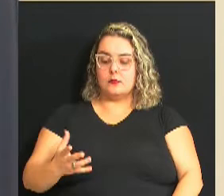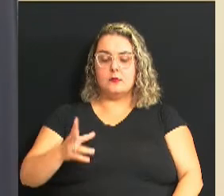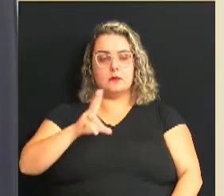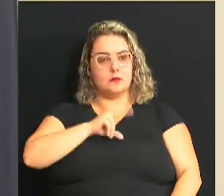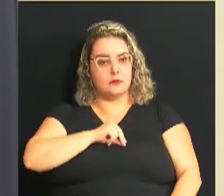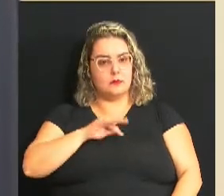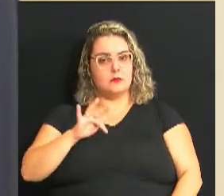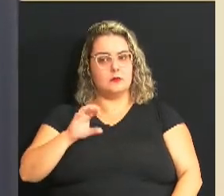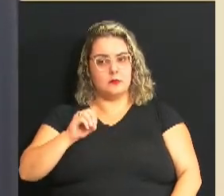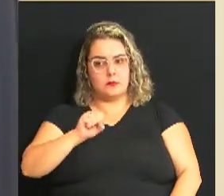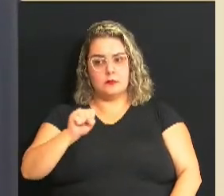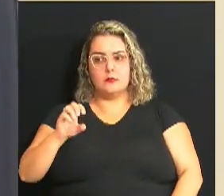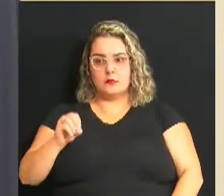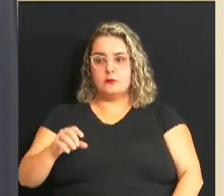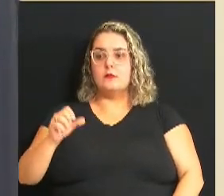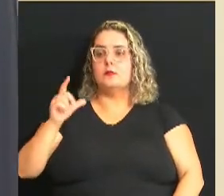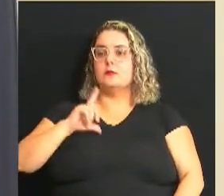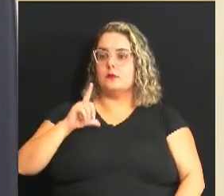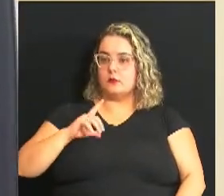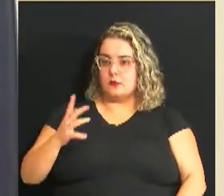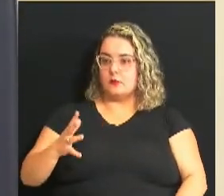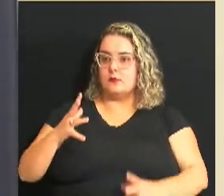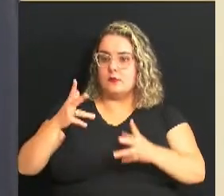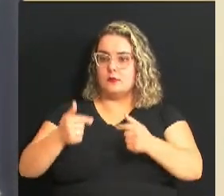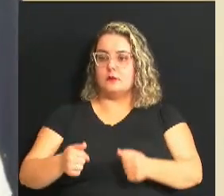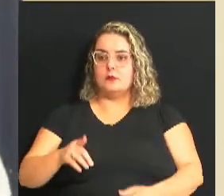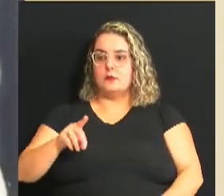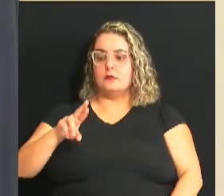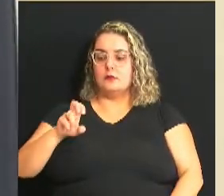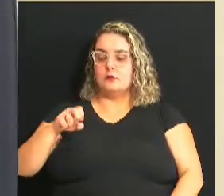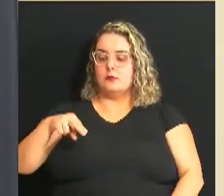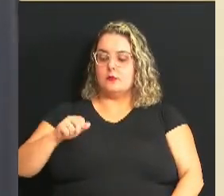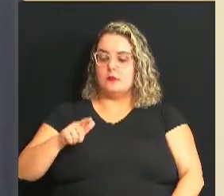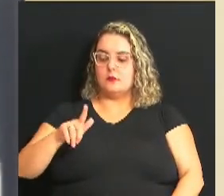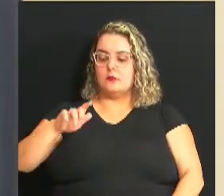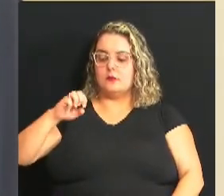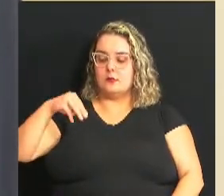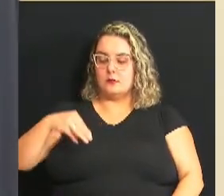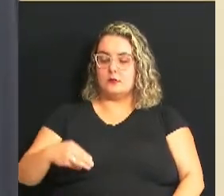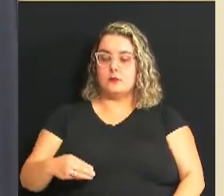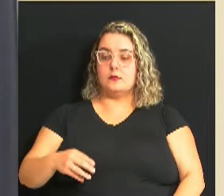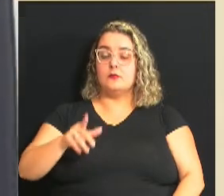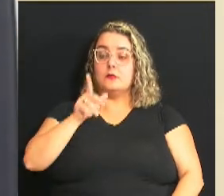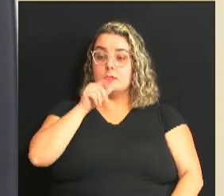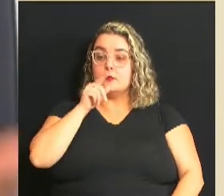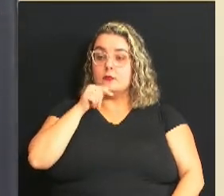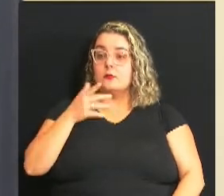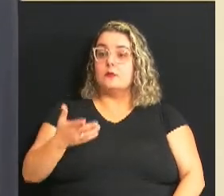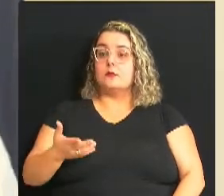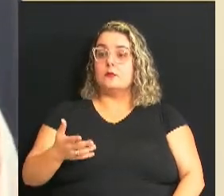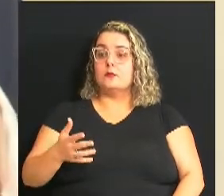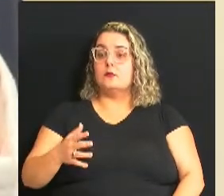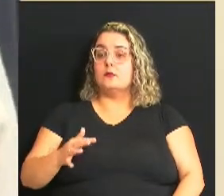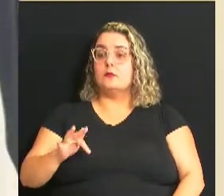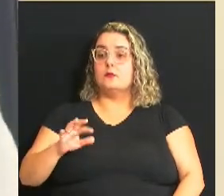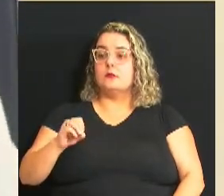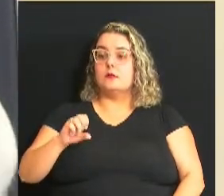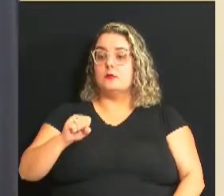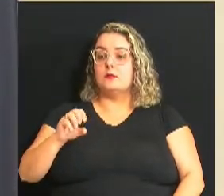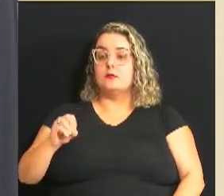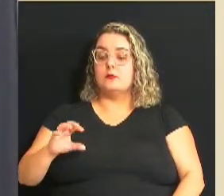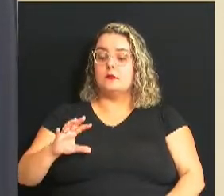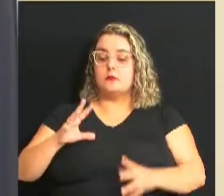Então, para garantir isso, fazer toda a drenagem da água que estava com esse fosso todo alagado, fazer